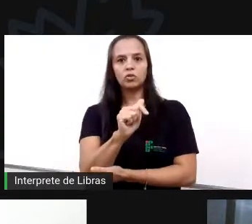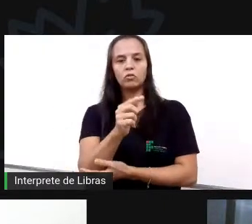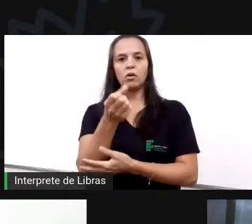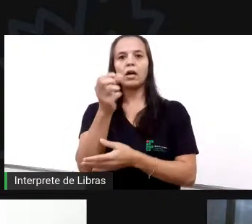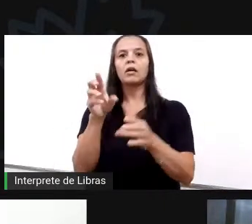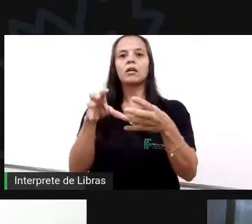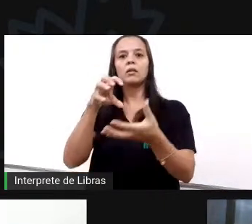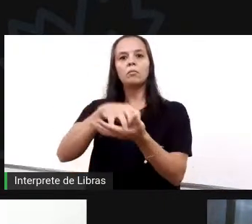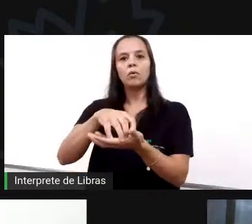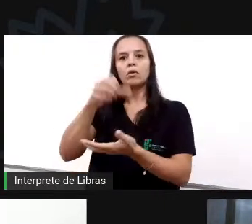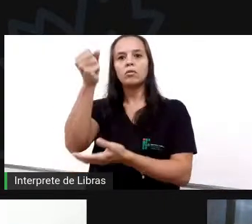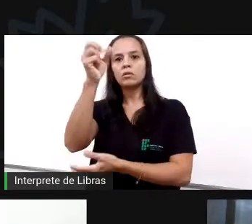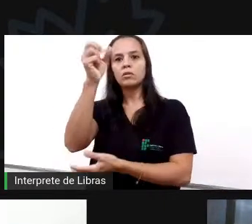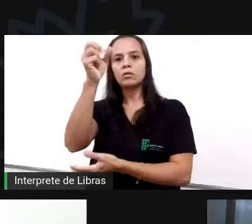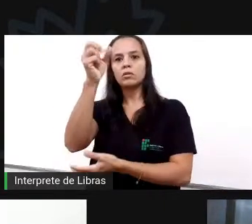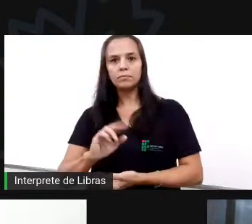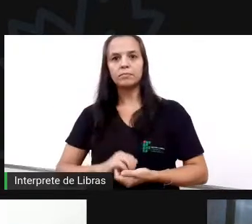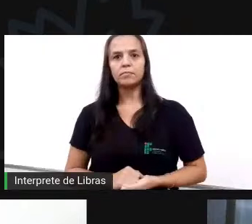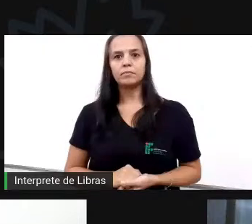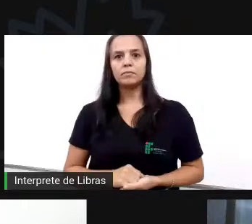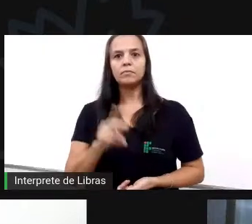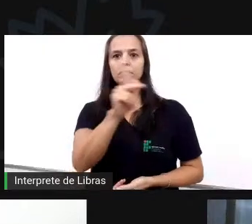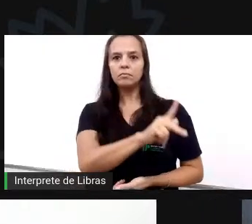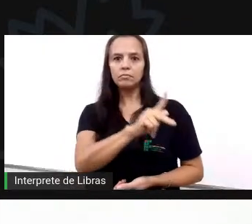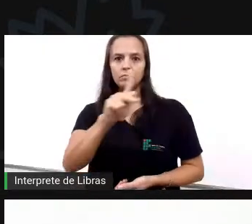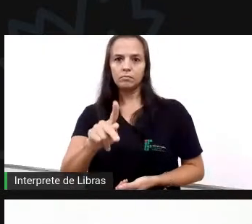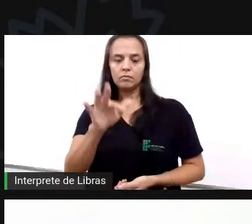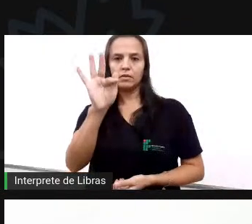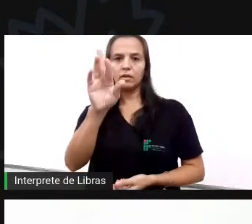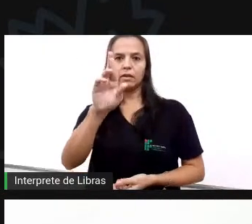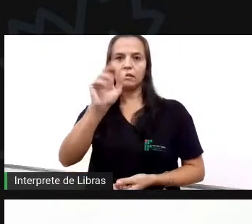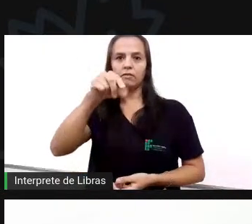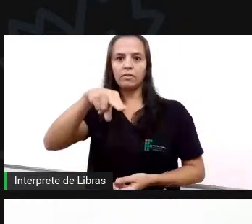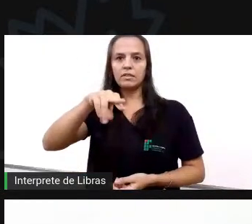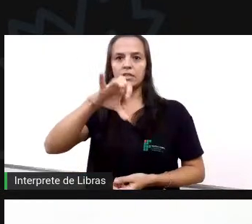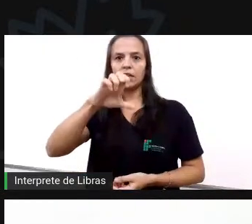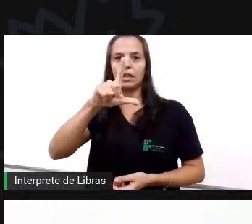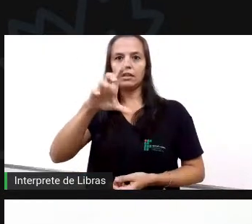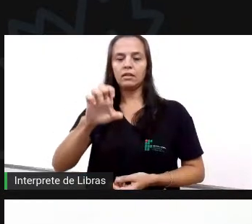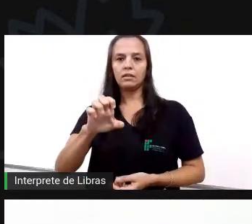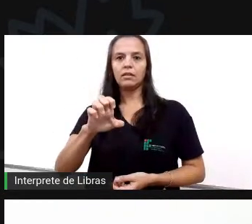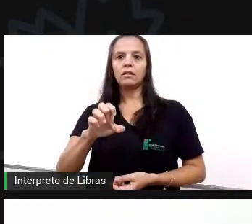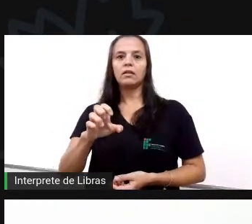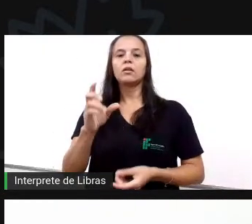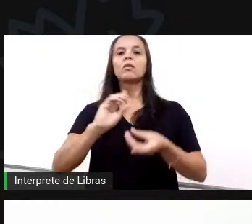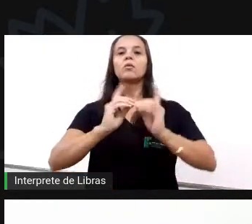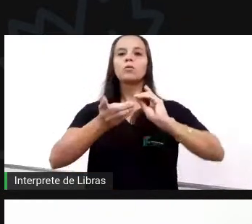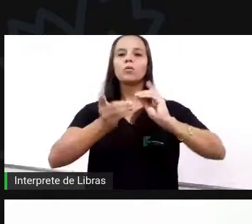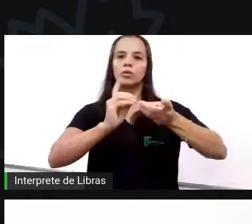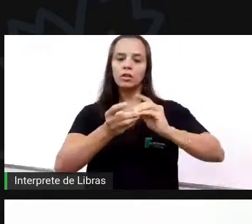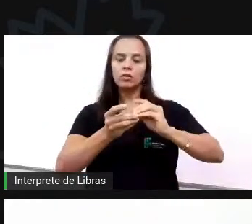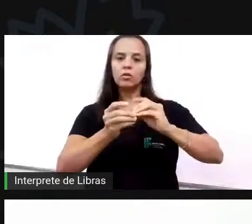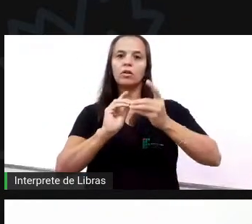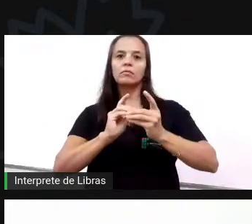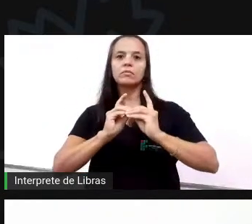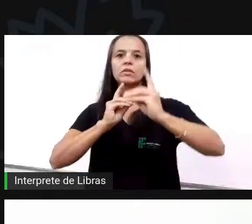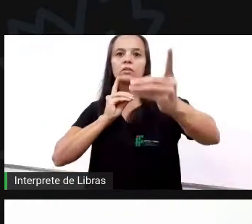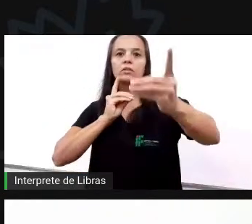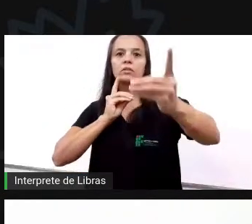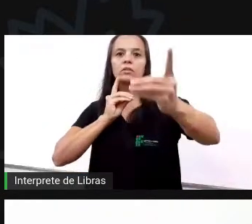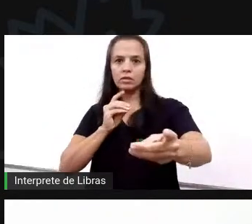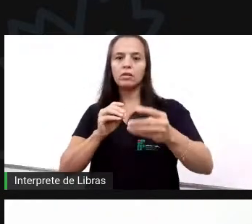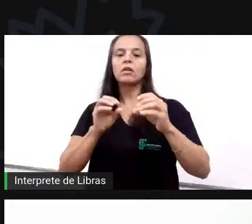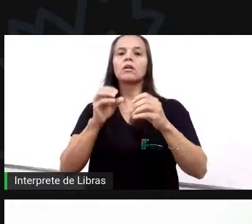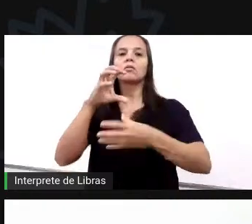Santa Rosa. Professora Franciele Forigo, coordenadora de ensino à distância do campus